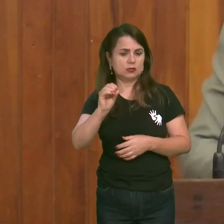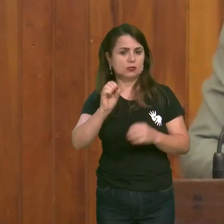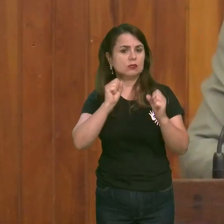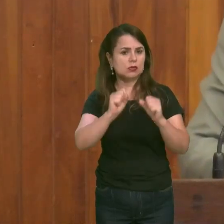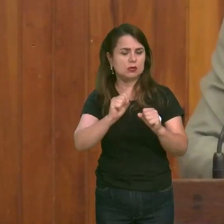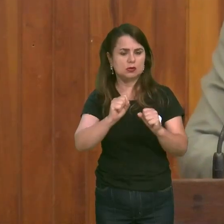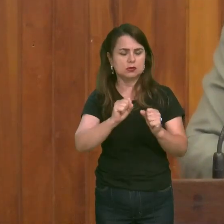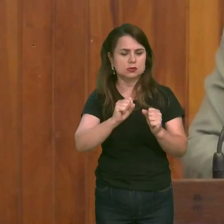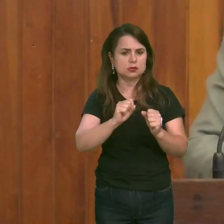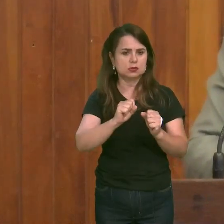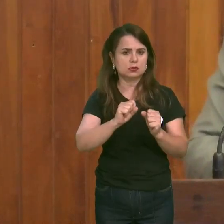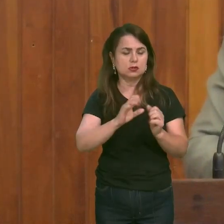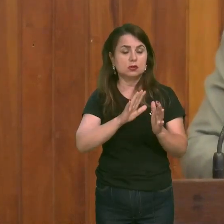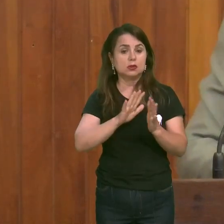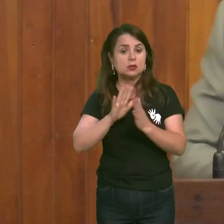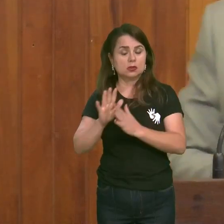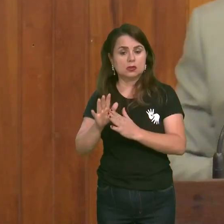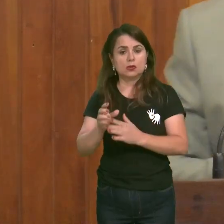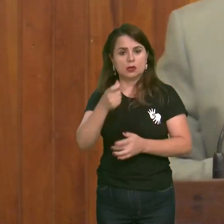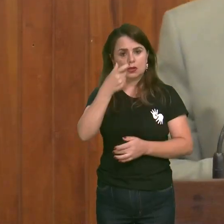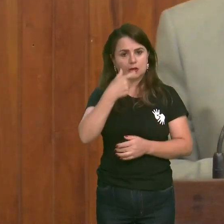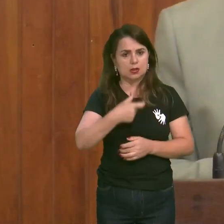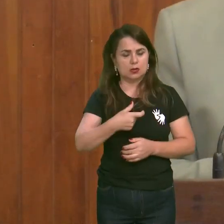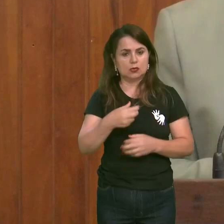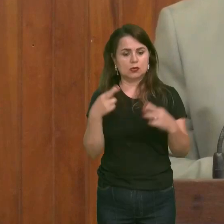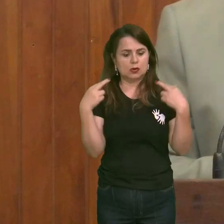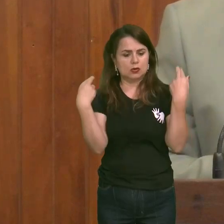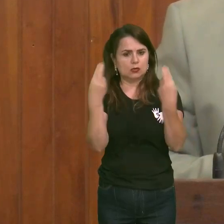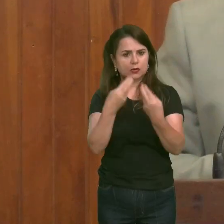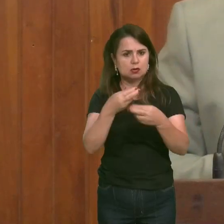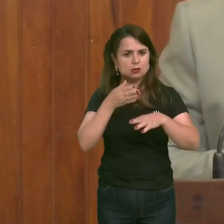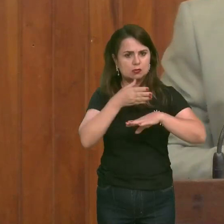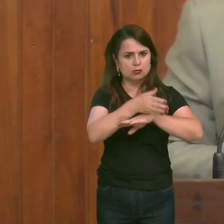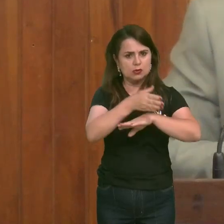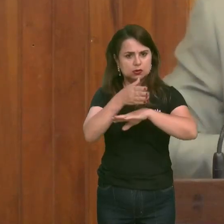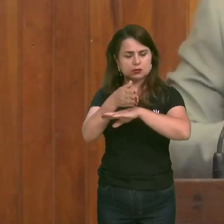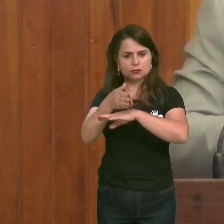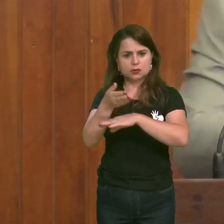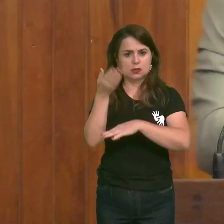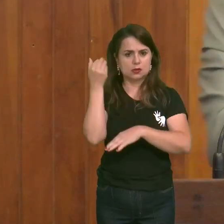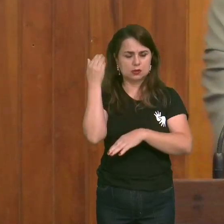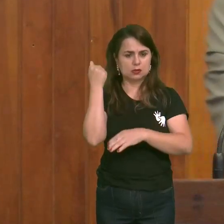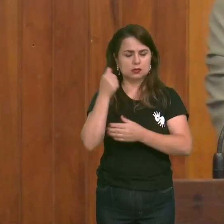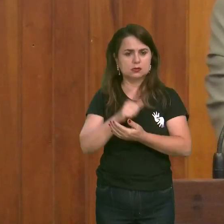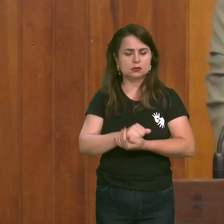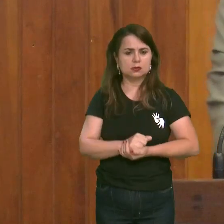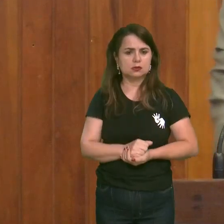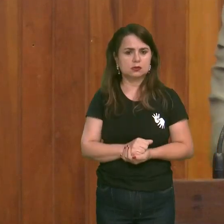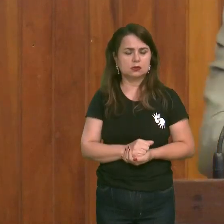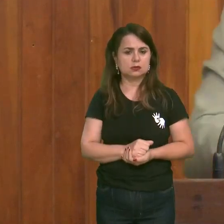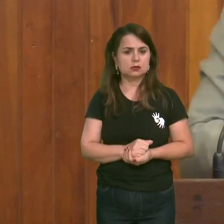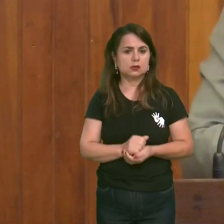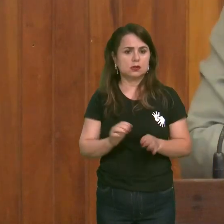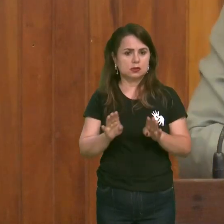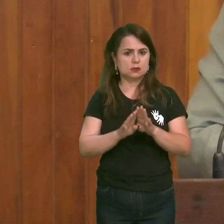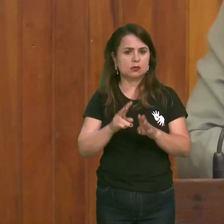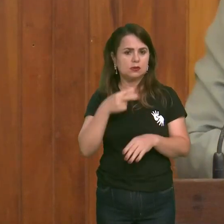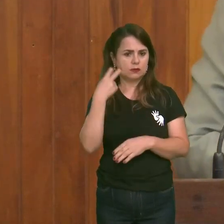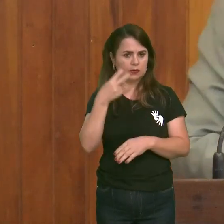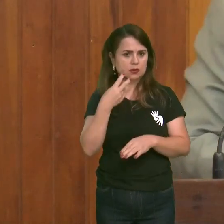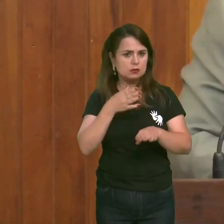sim como 11 vereadores dessa casa participou da reunião eu quero falar abertamente aqui Vereador